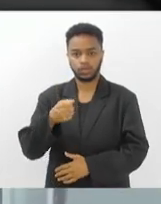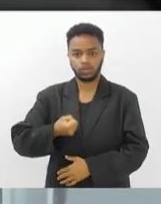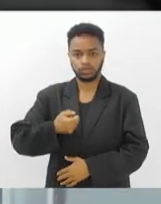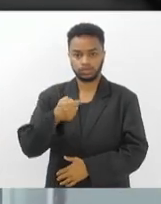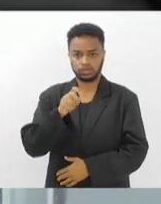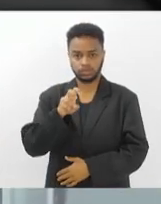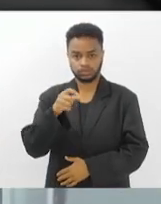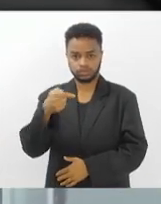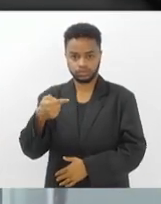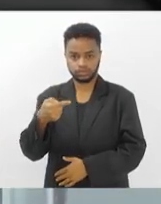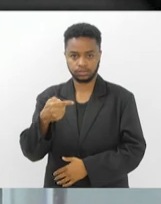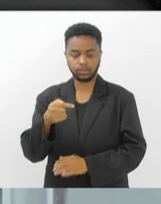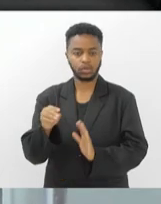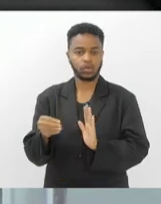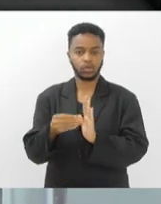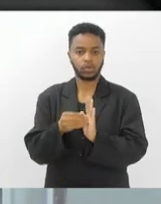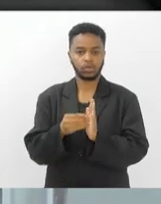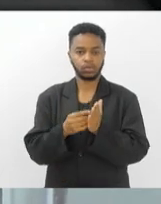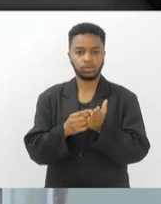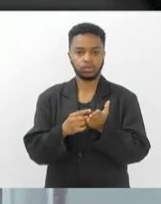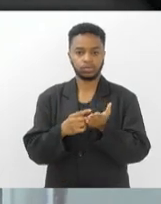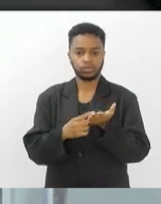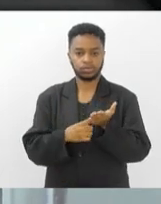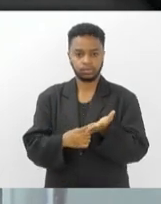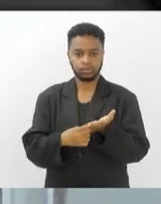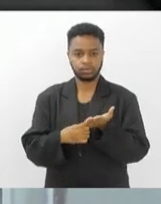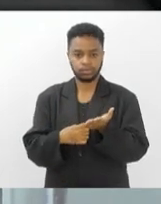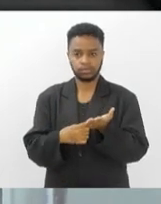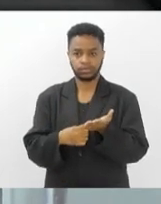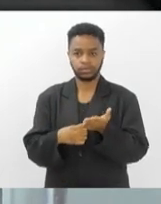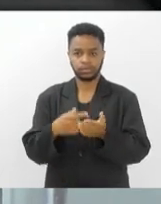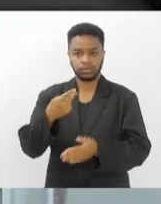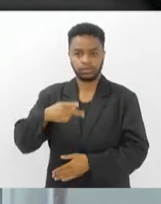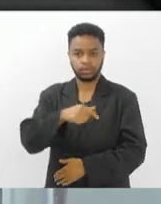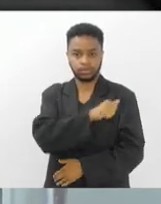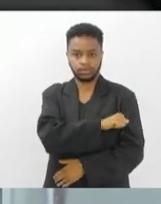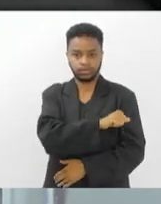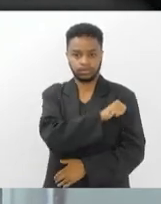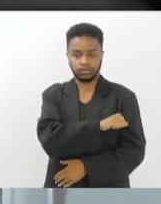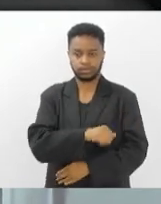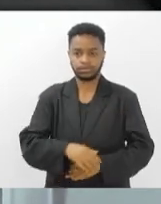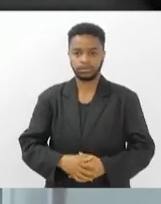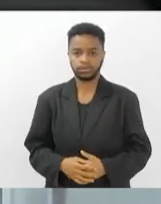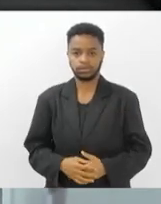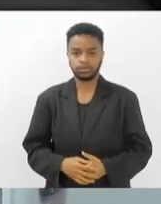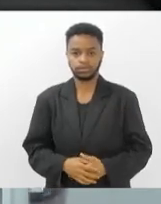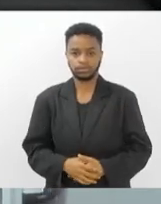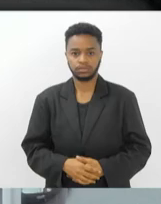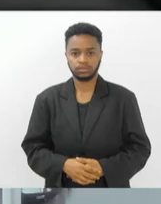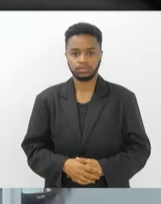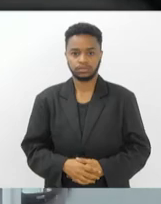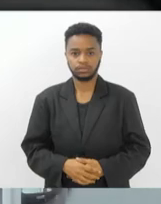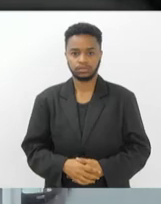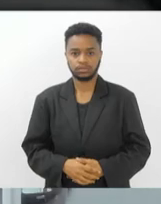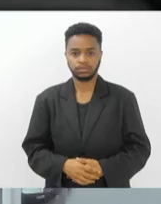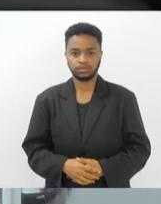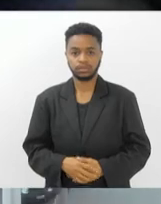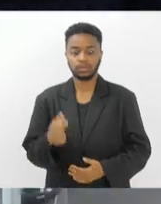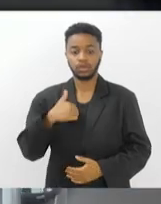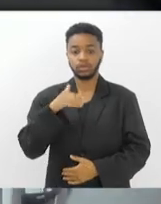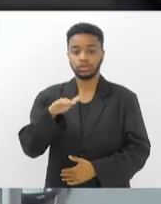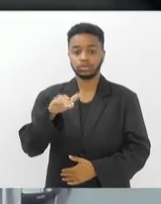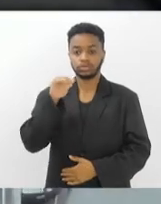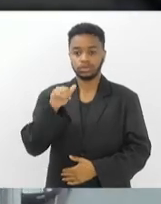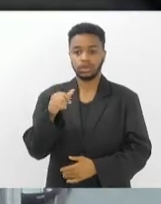que institui o termo de acordo socioambiental no estado do Rio de Janeiro. Tá certo. Eu tinha anteriormente... Eu vou chamar esse para a gente